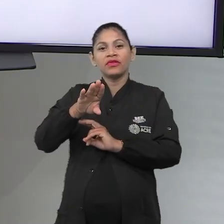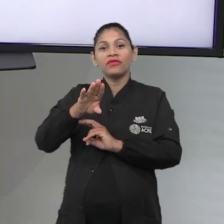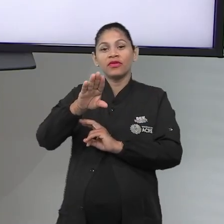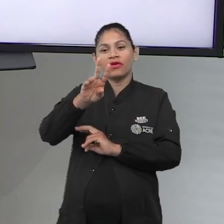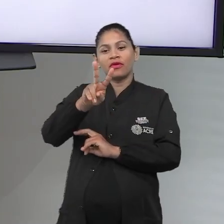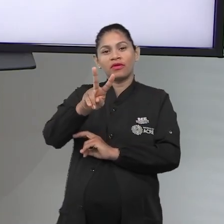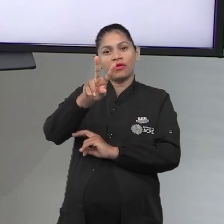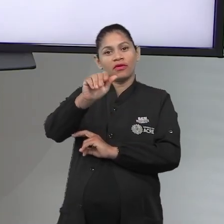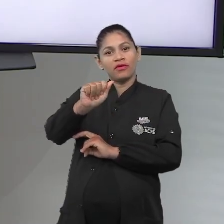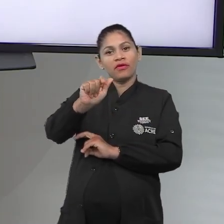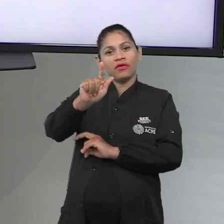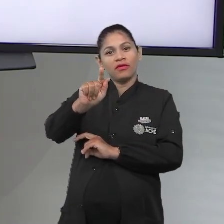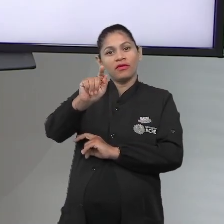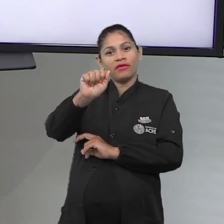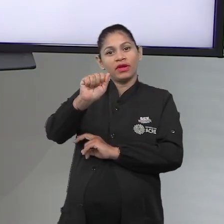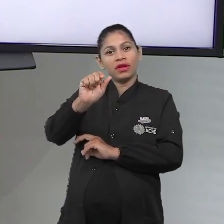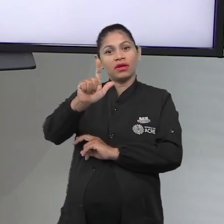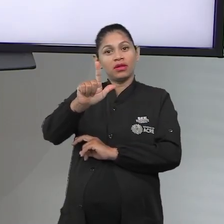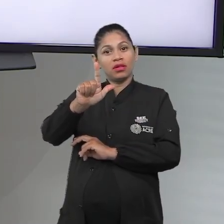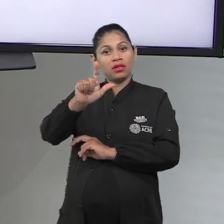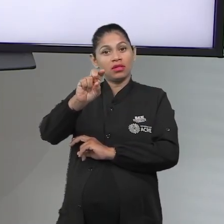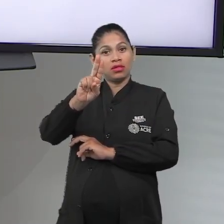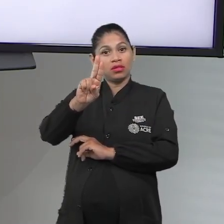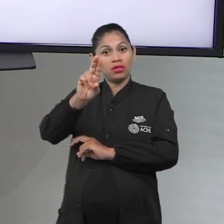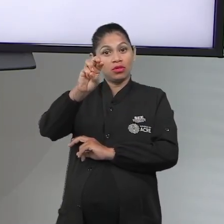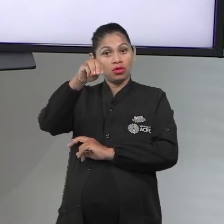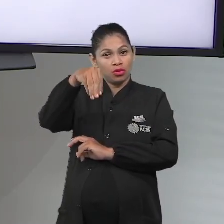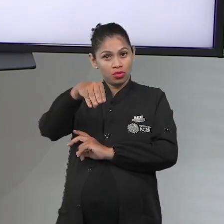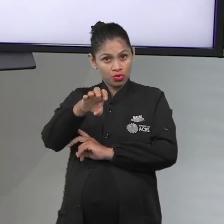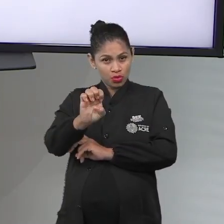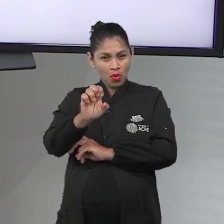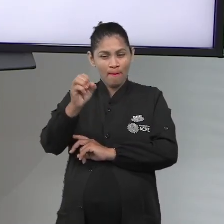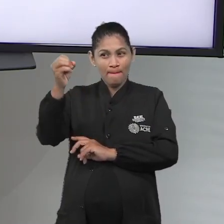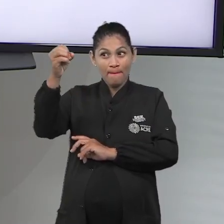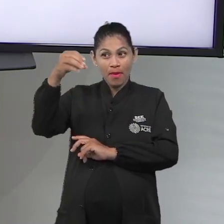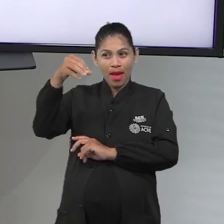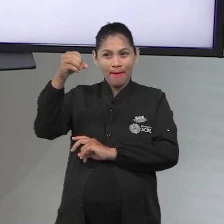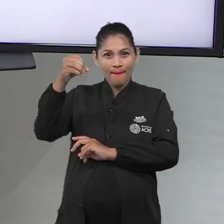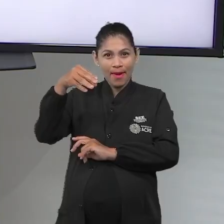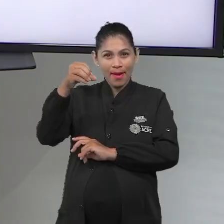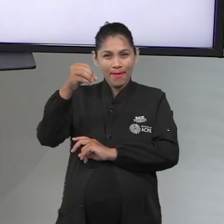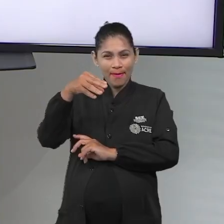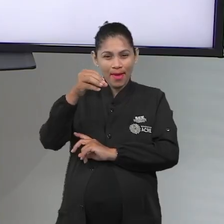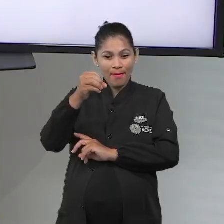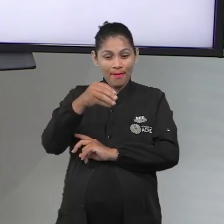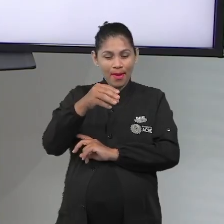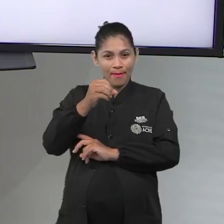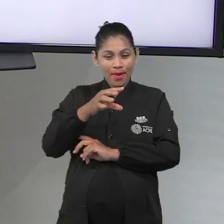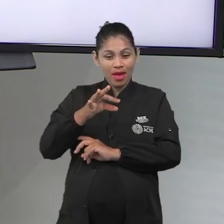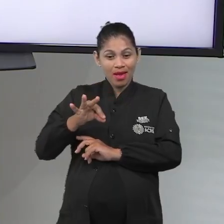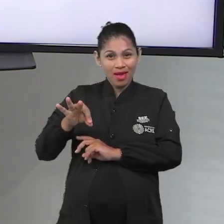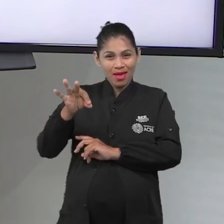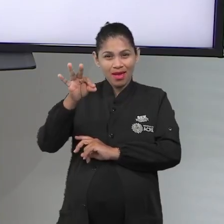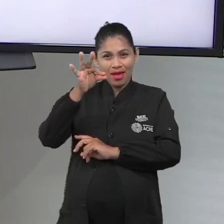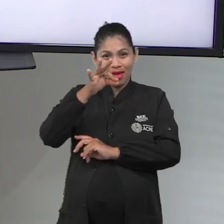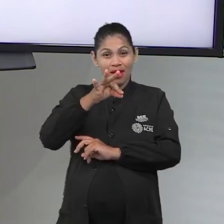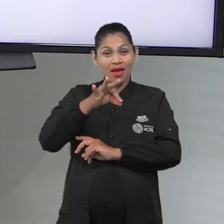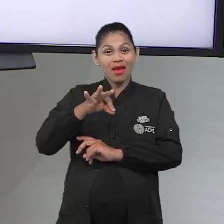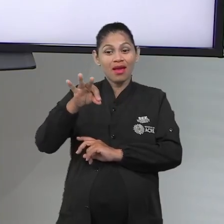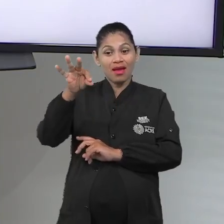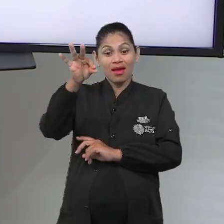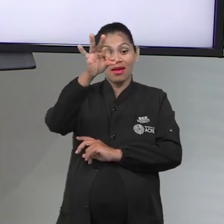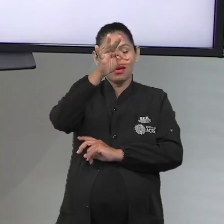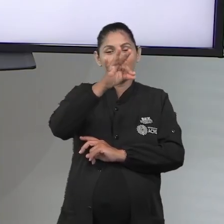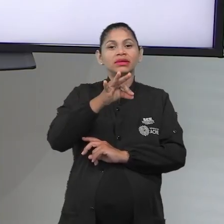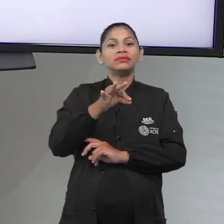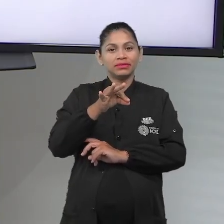aqui popularmente de vagalume. Hoje a gente vê poucos, e só no interior, em